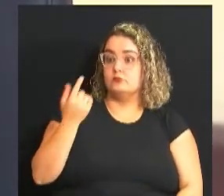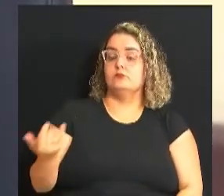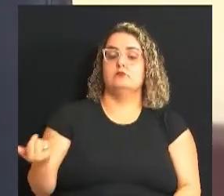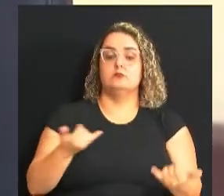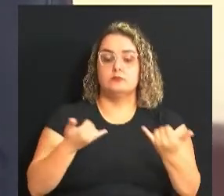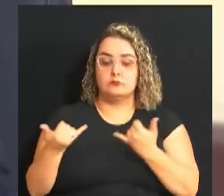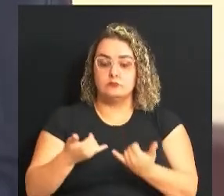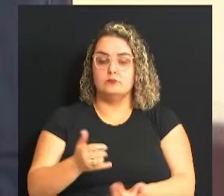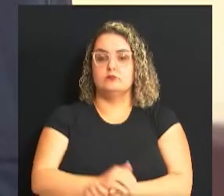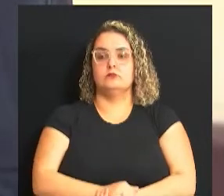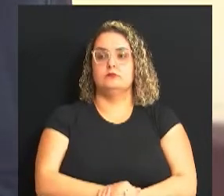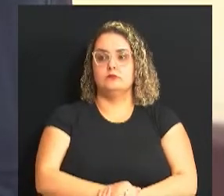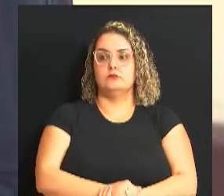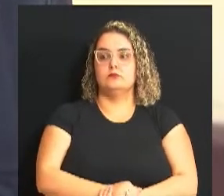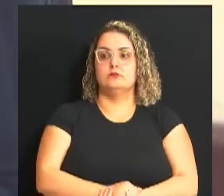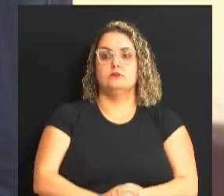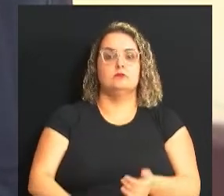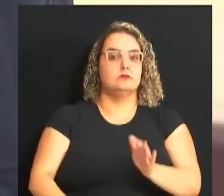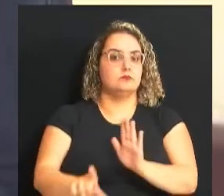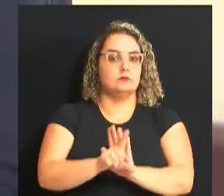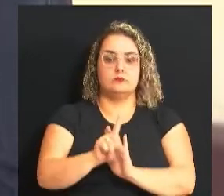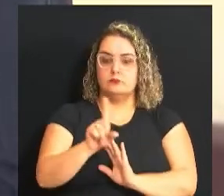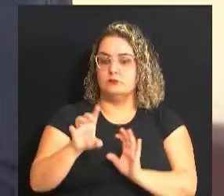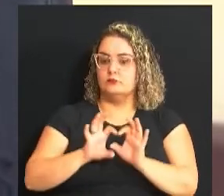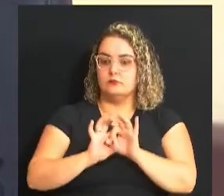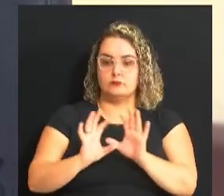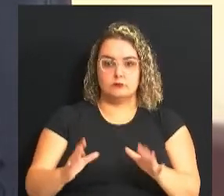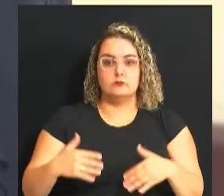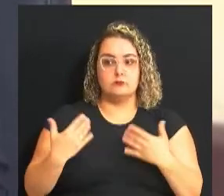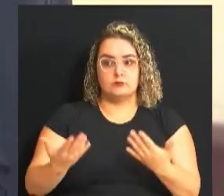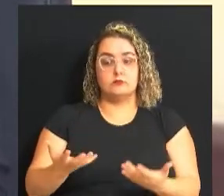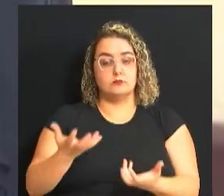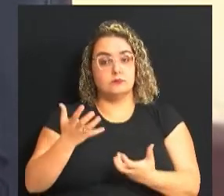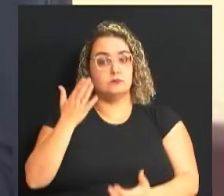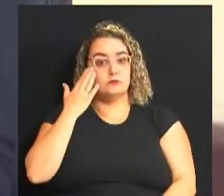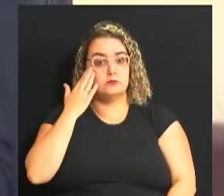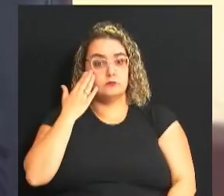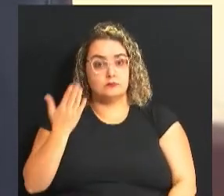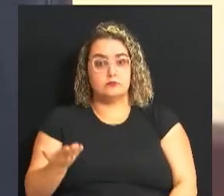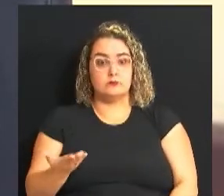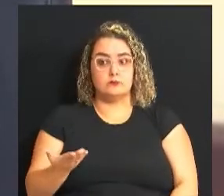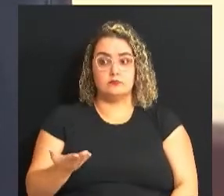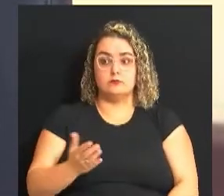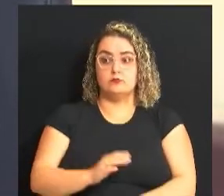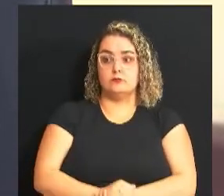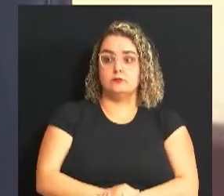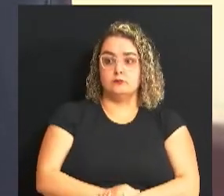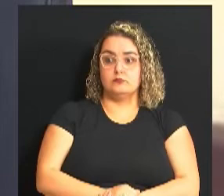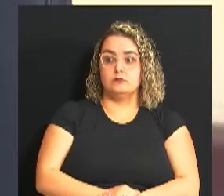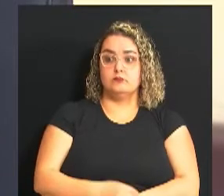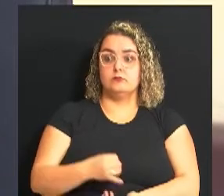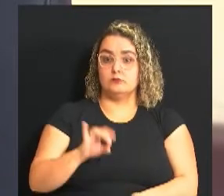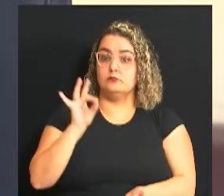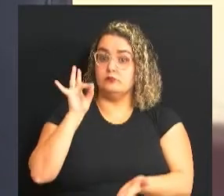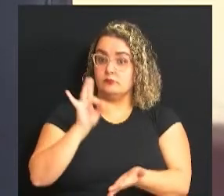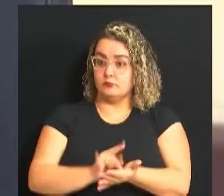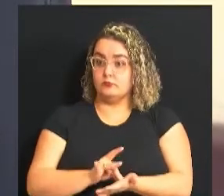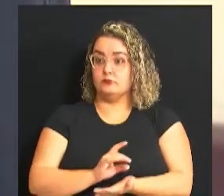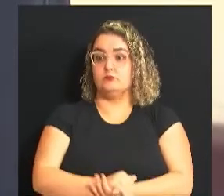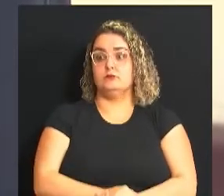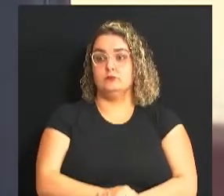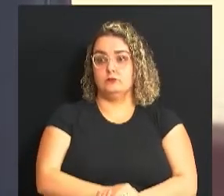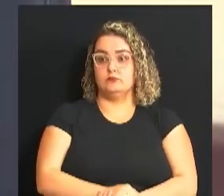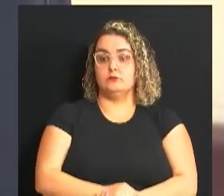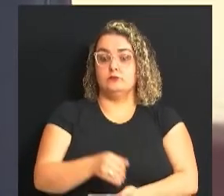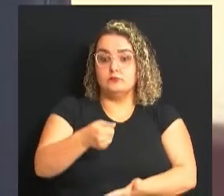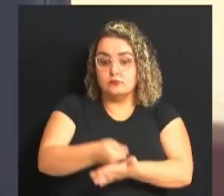não, a legislação não permite isso. Então, gostaria de saber se de fato isso está tão